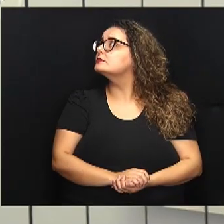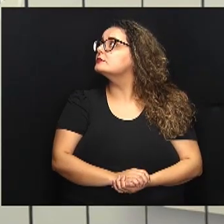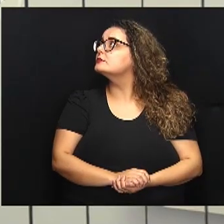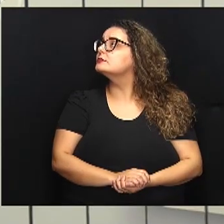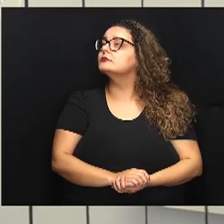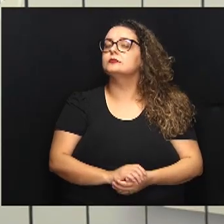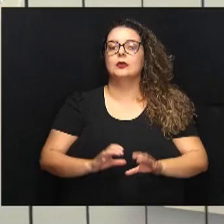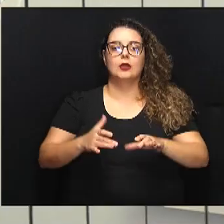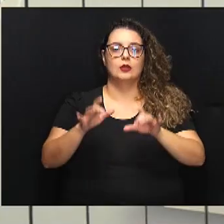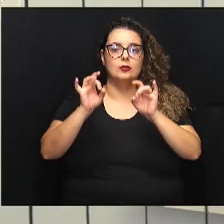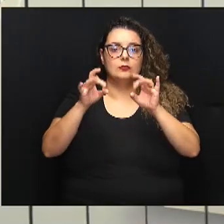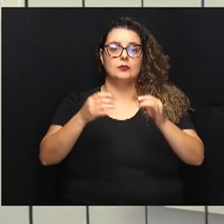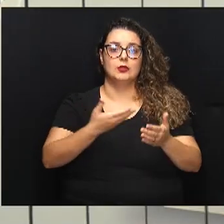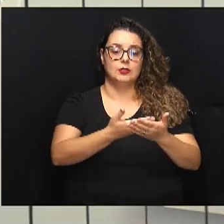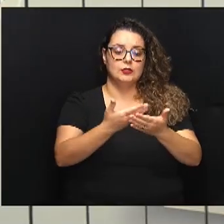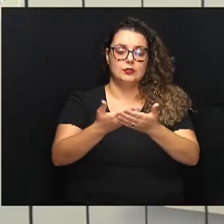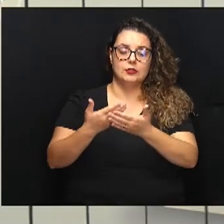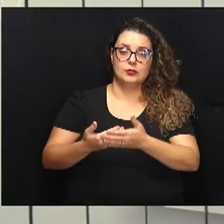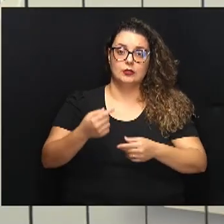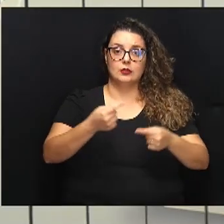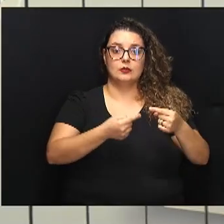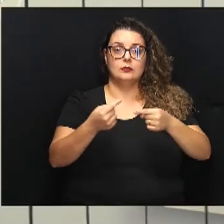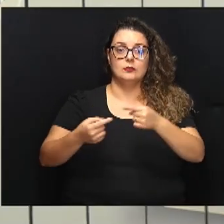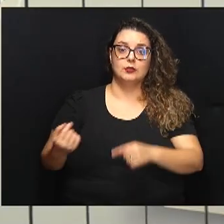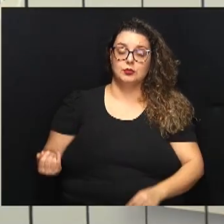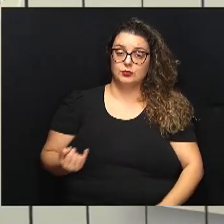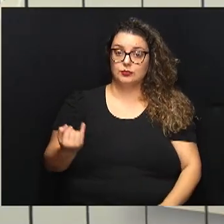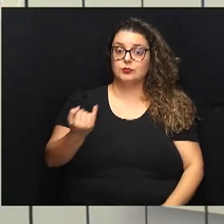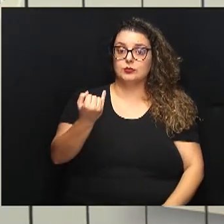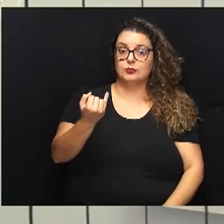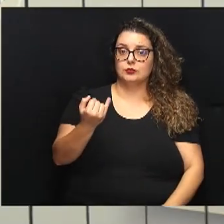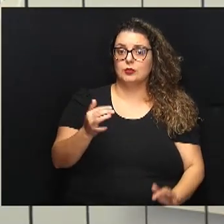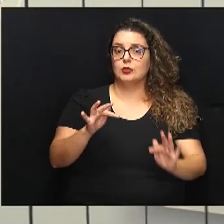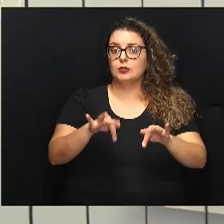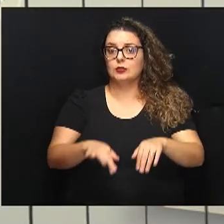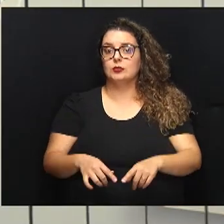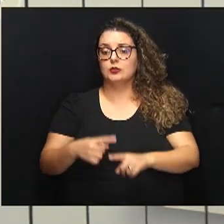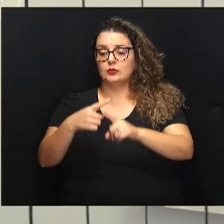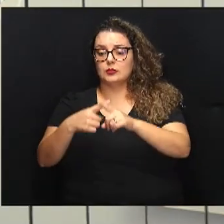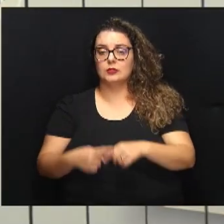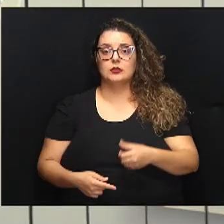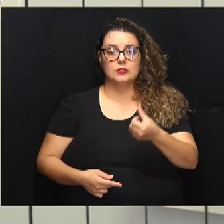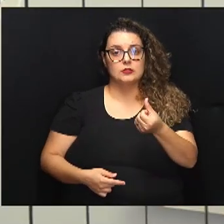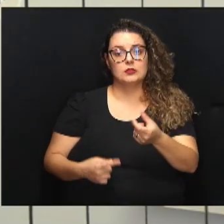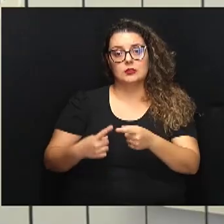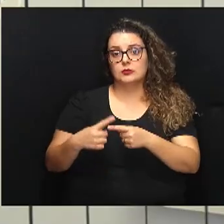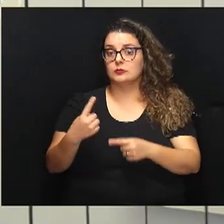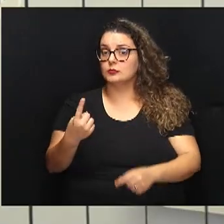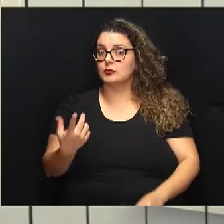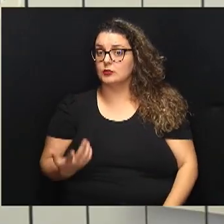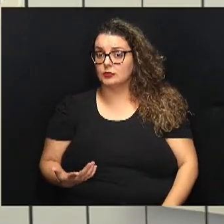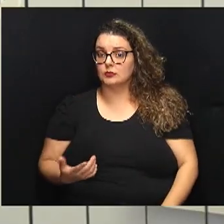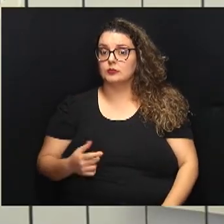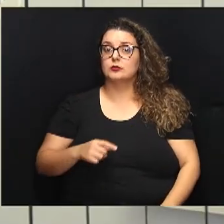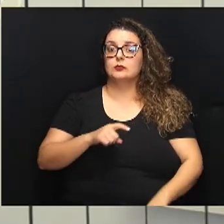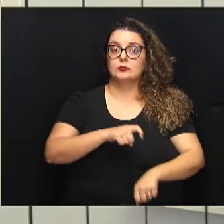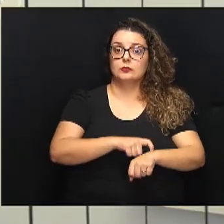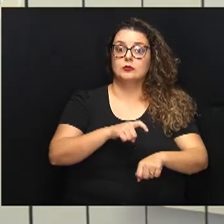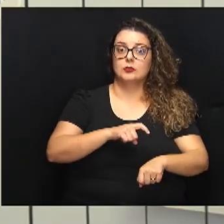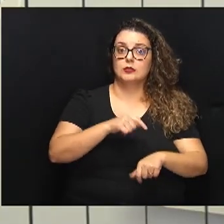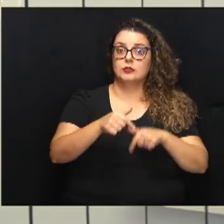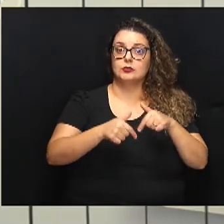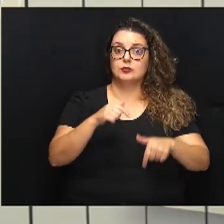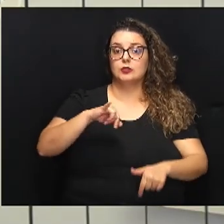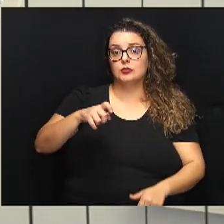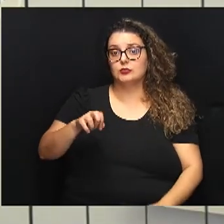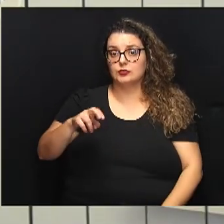Comissão Especial de Estudos para discutir a importância do fim da escala 6x1 da jornada de trabalho também